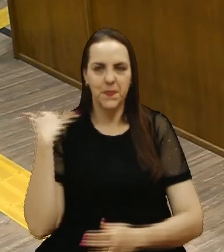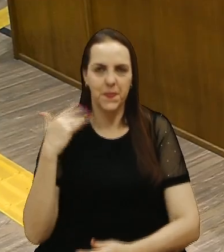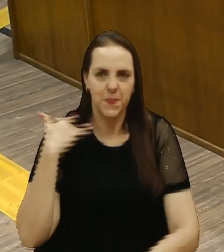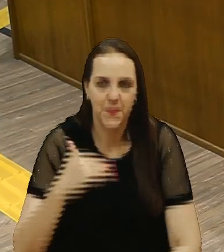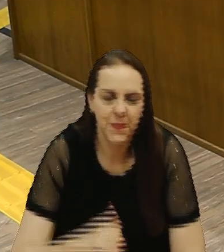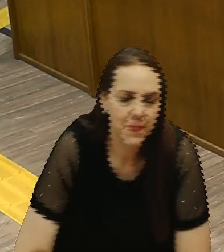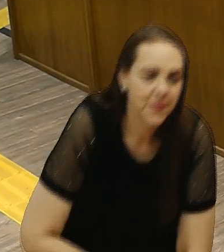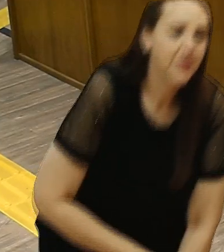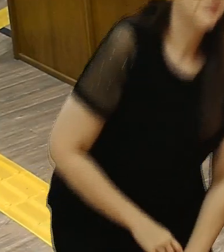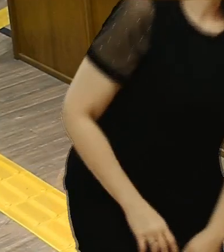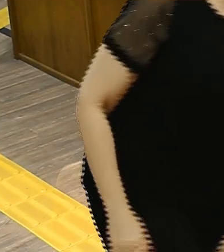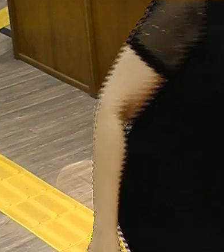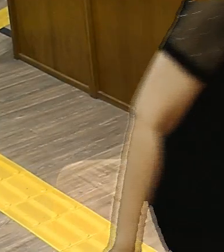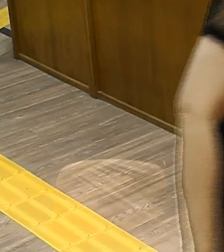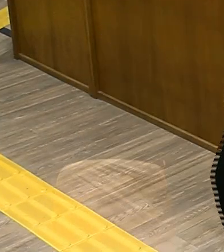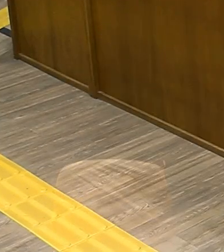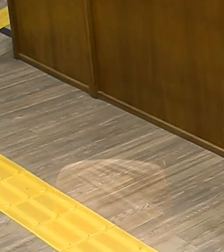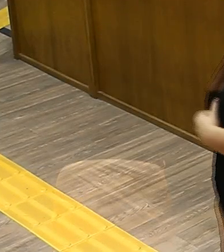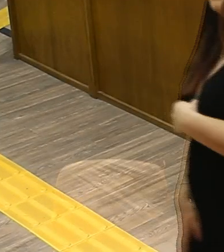palavra, vereador Cláudio Libardi.